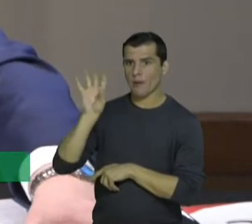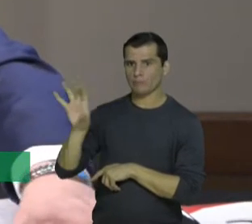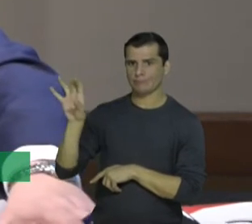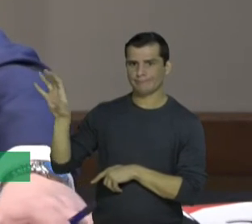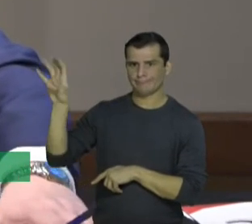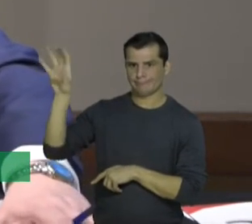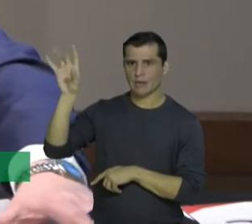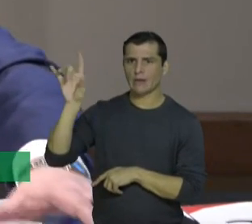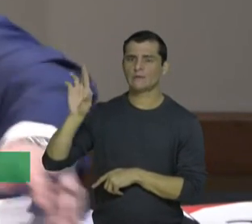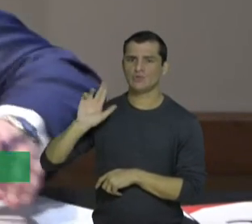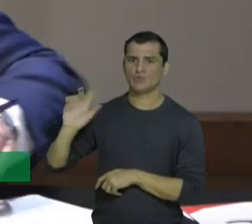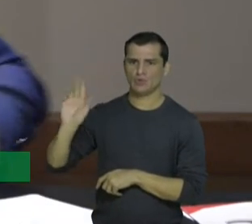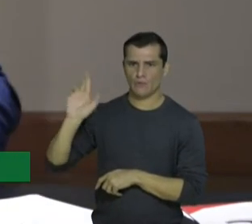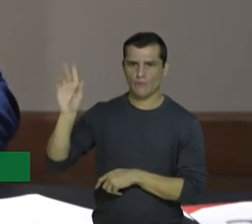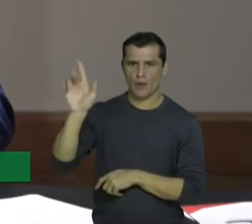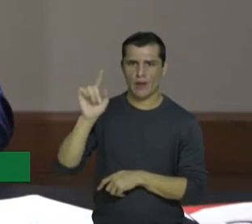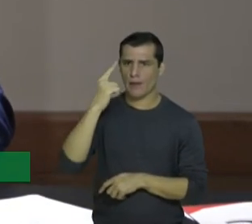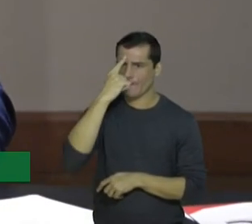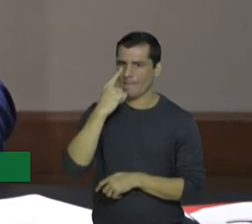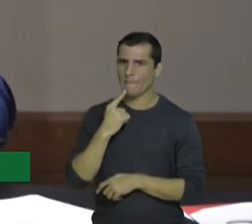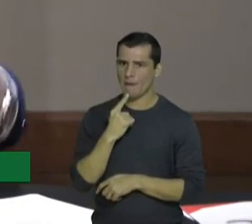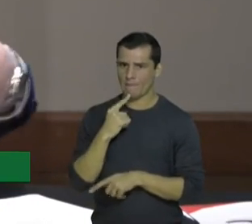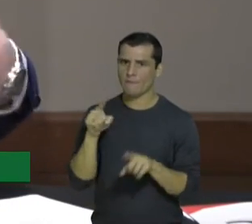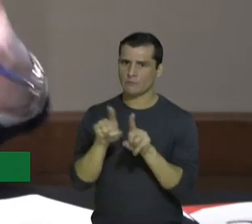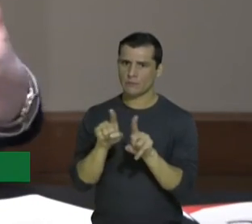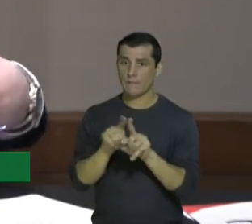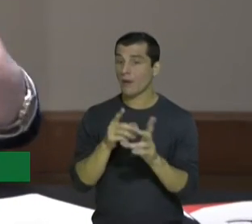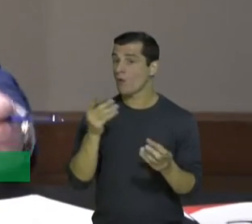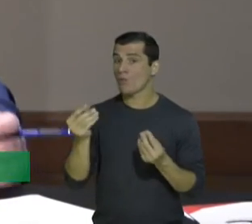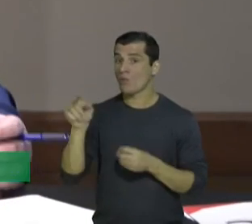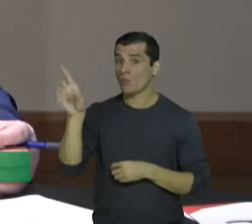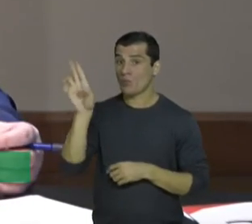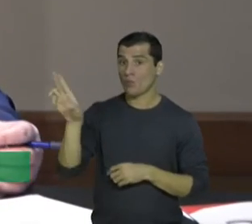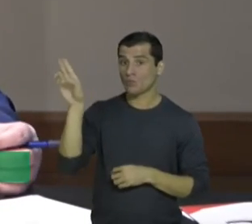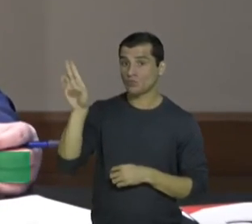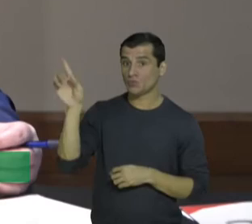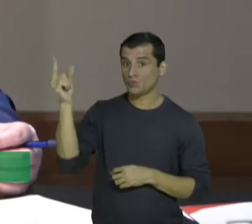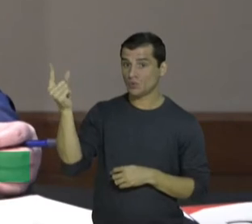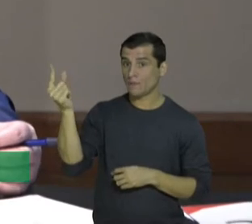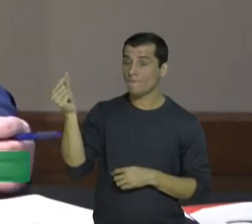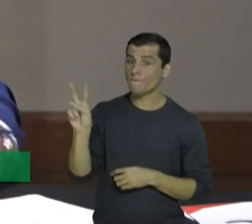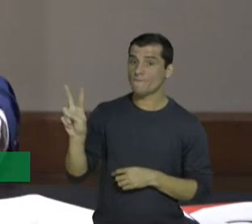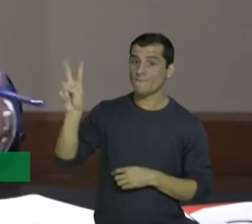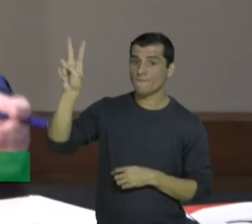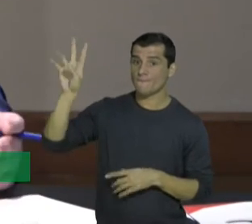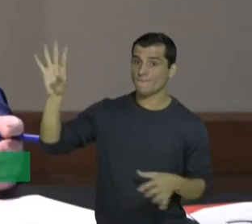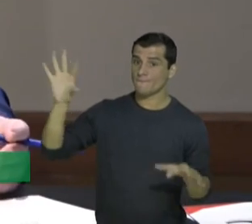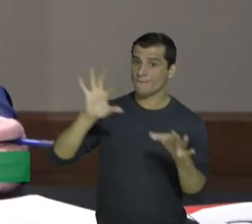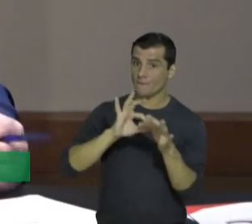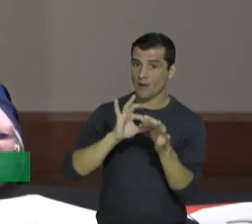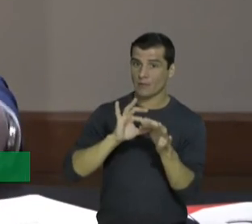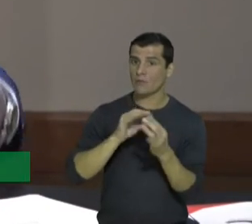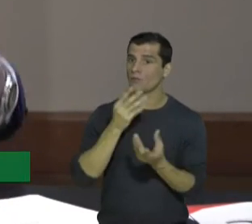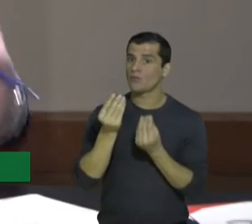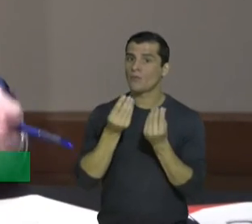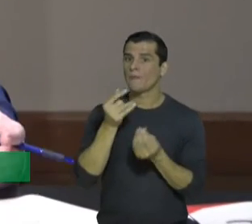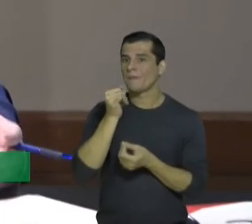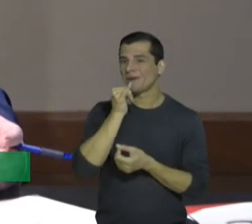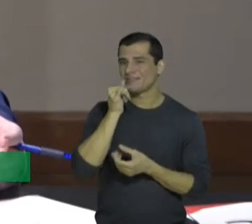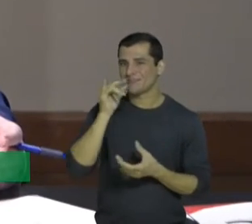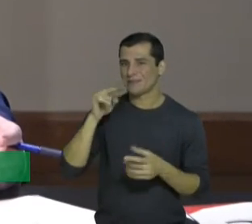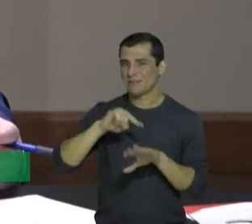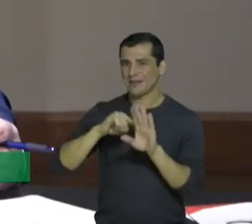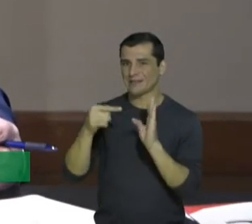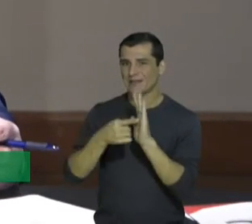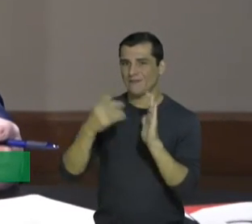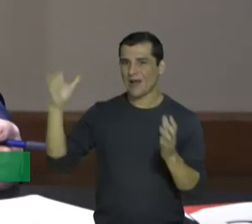de de de perfil do que a gente pode agregar de valor nessa parceria ou seja nesse casamento né O que você traz para